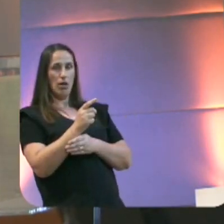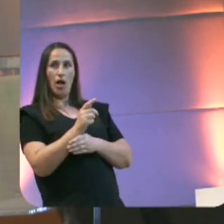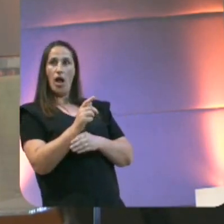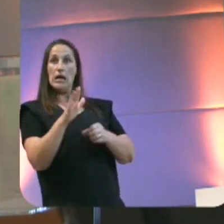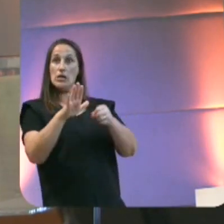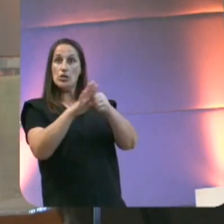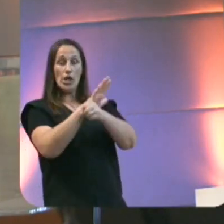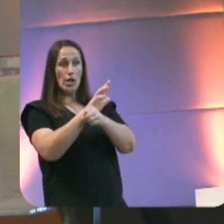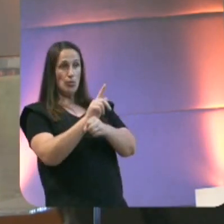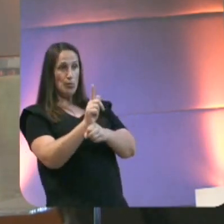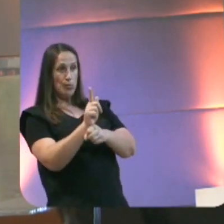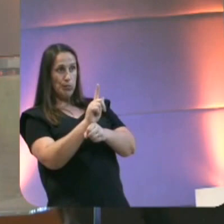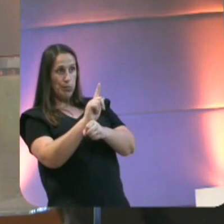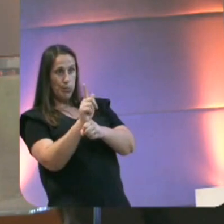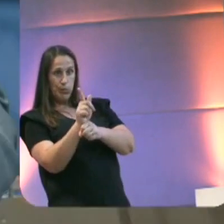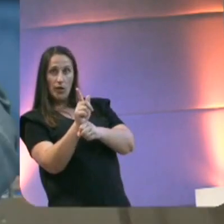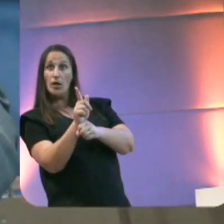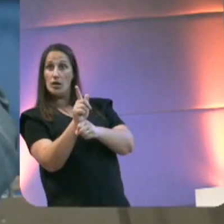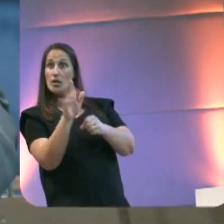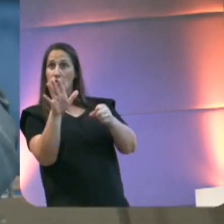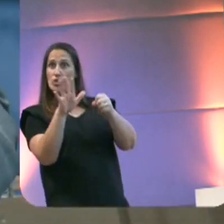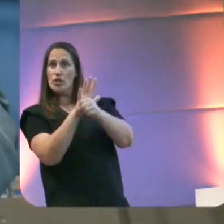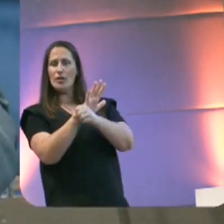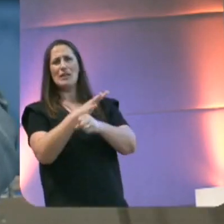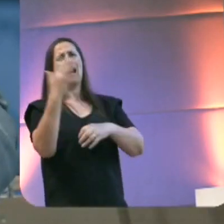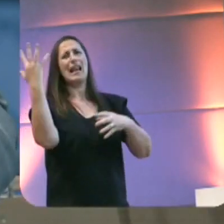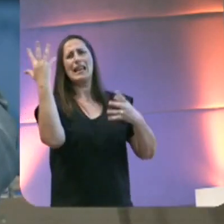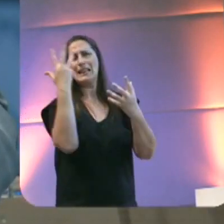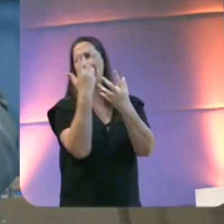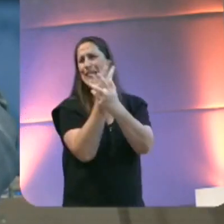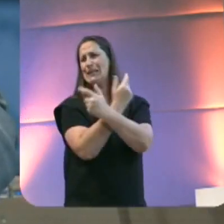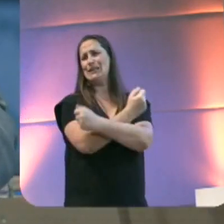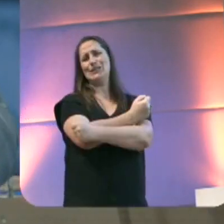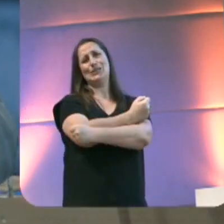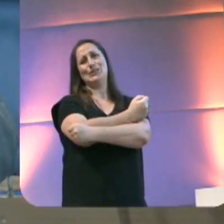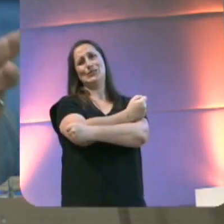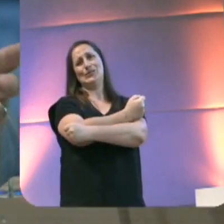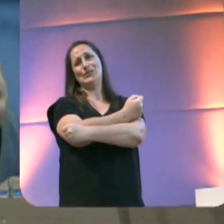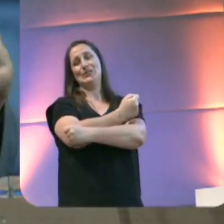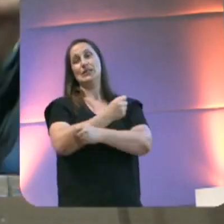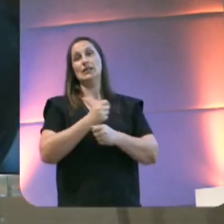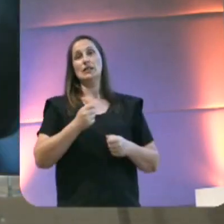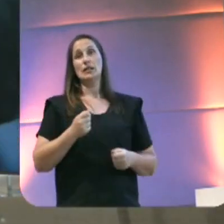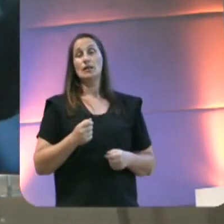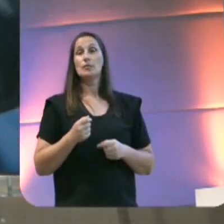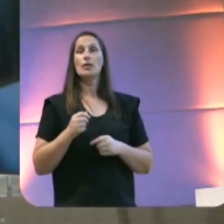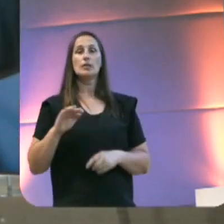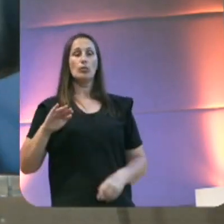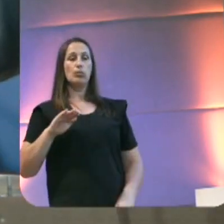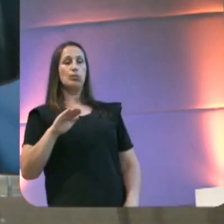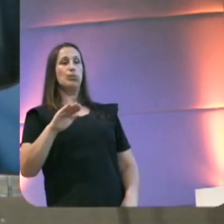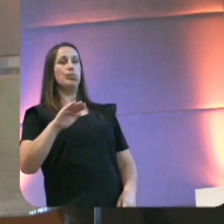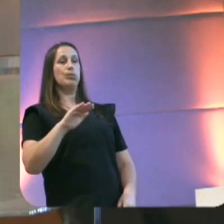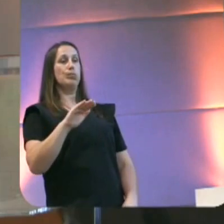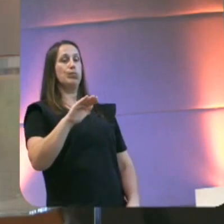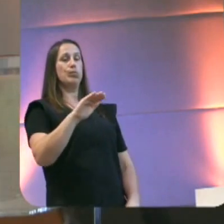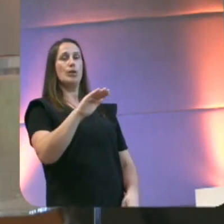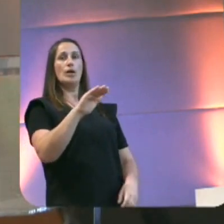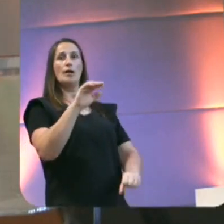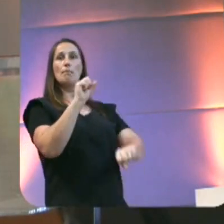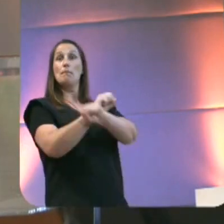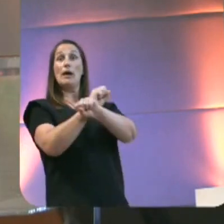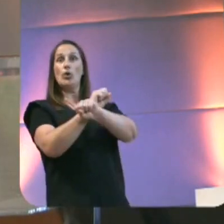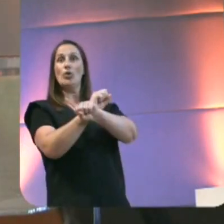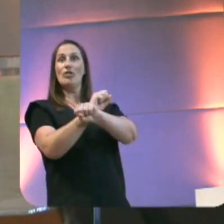Mas aquele Fiat era maravilhoso, não é? Sabe por quê? Porque não sei porquê, tem um suspiro lá no tanque